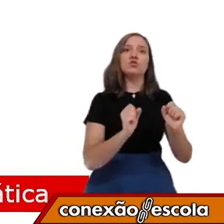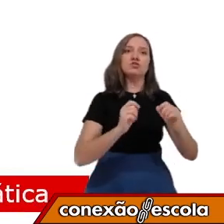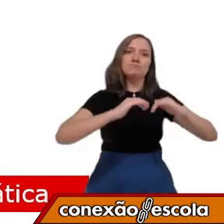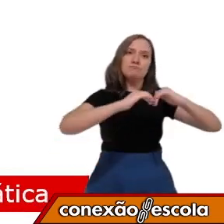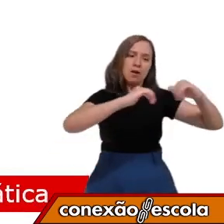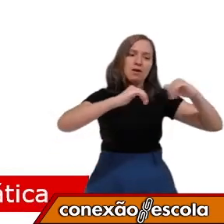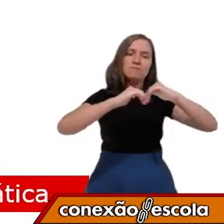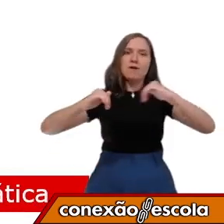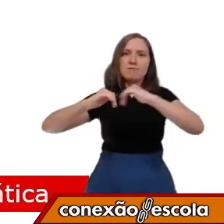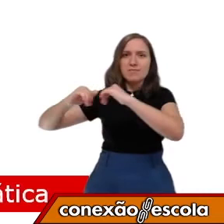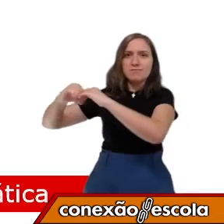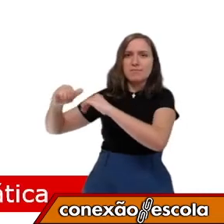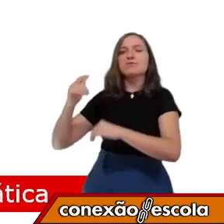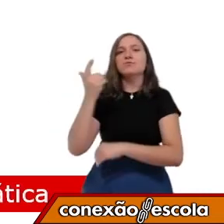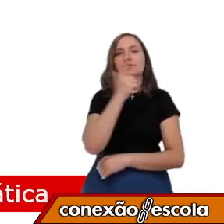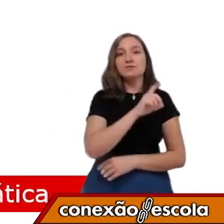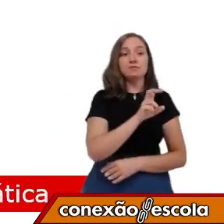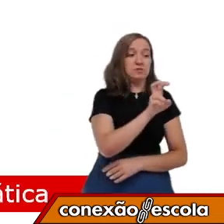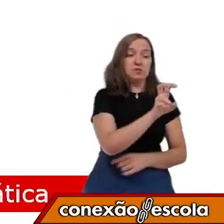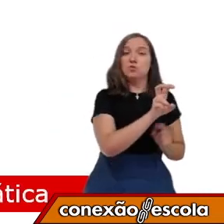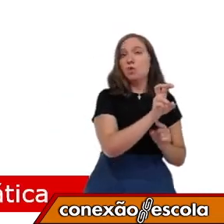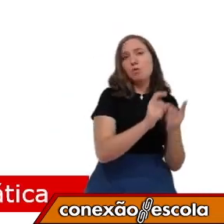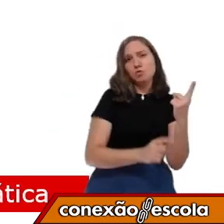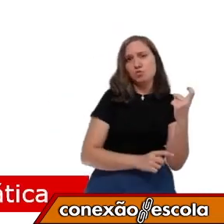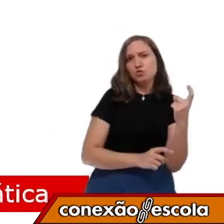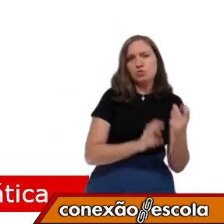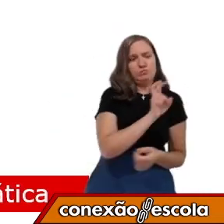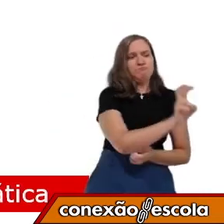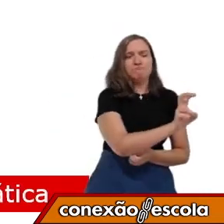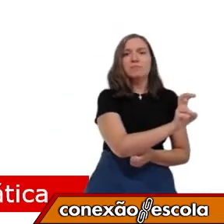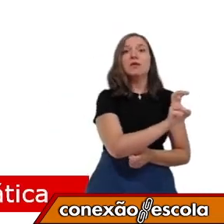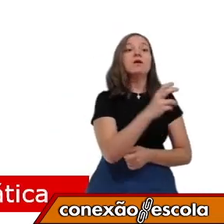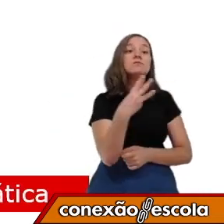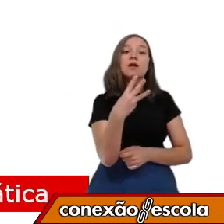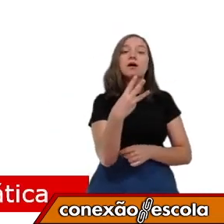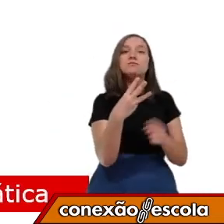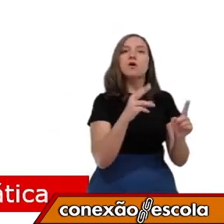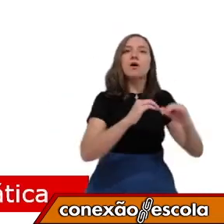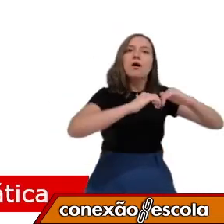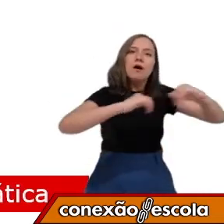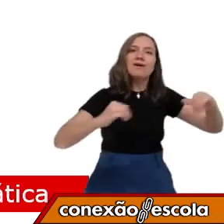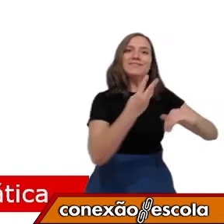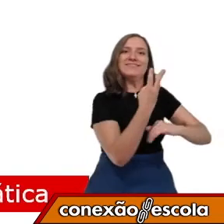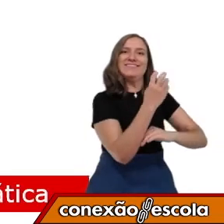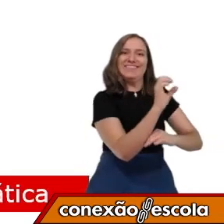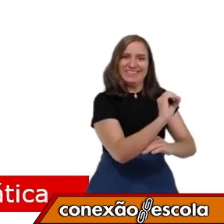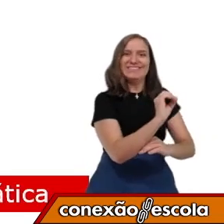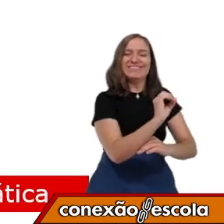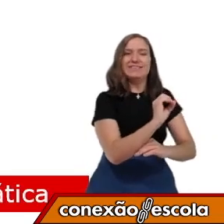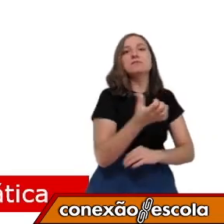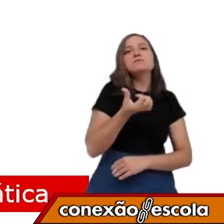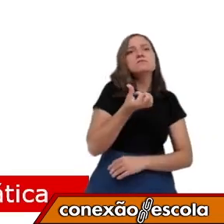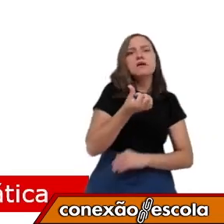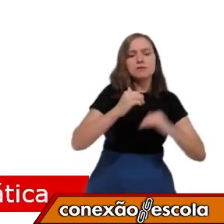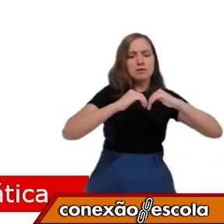5 em 5, que é a própria unidade. O 3 em 30, que representa a dezena. O 6